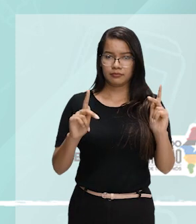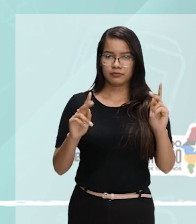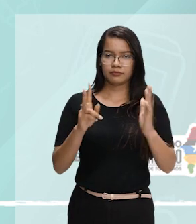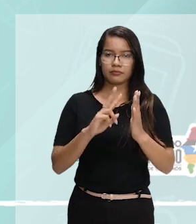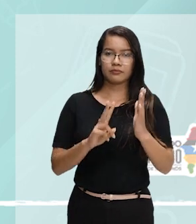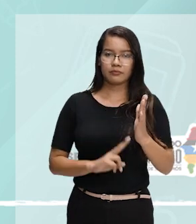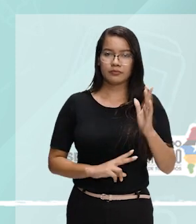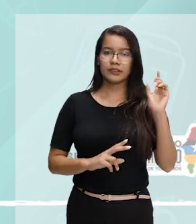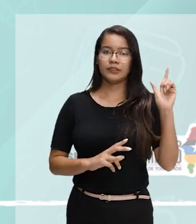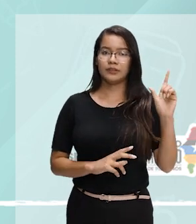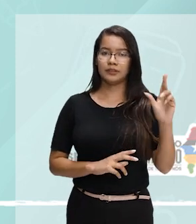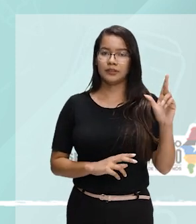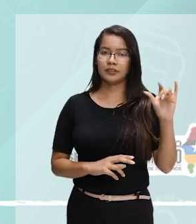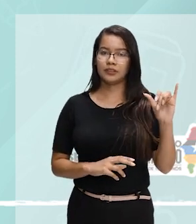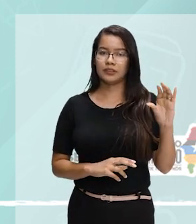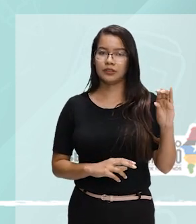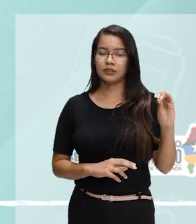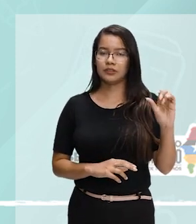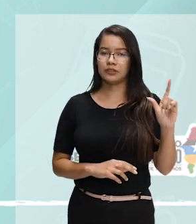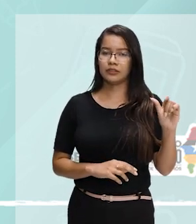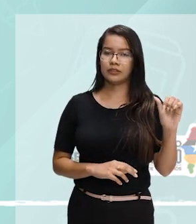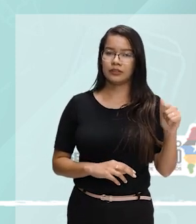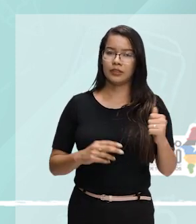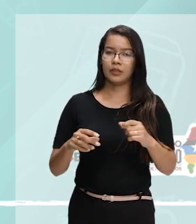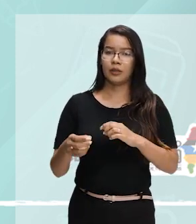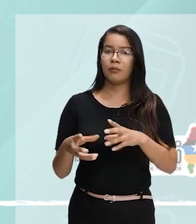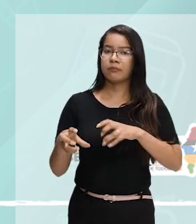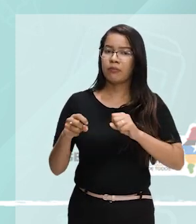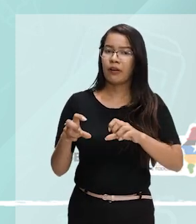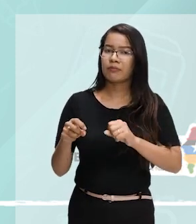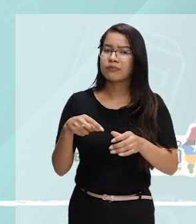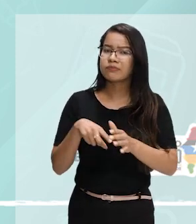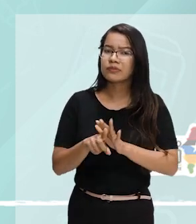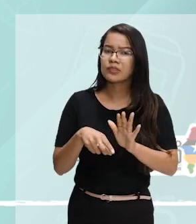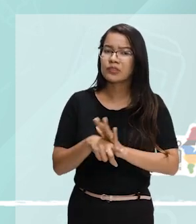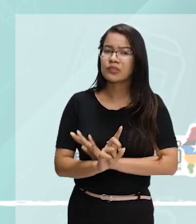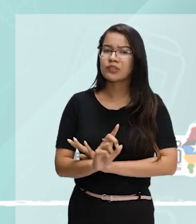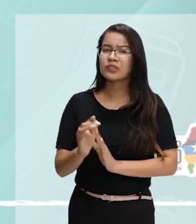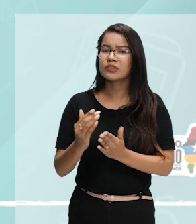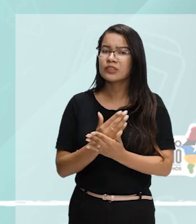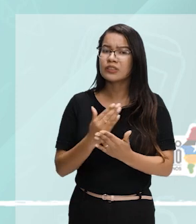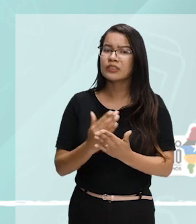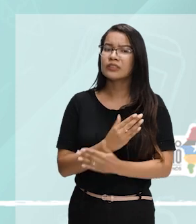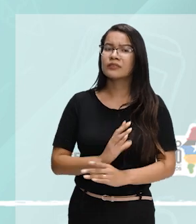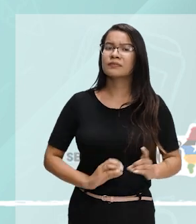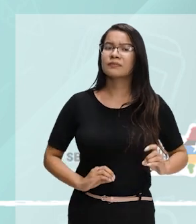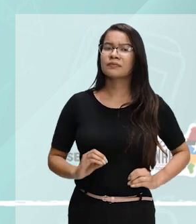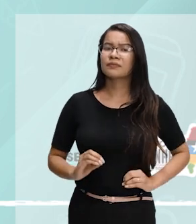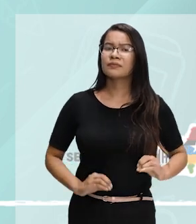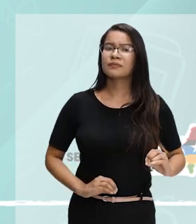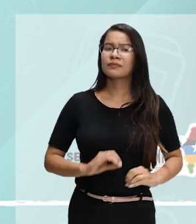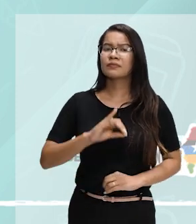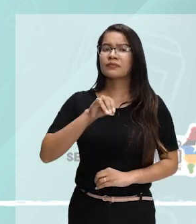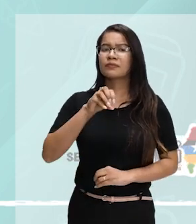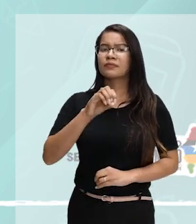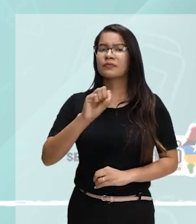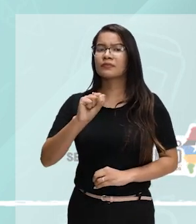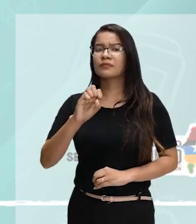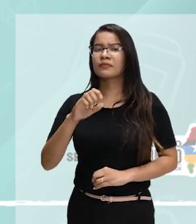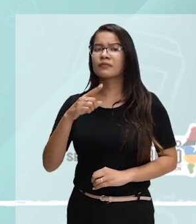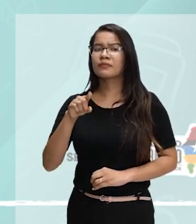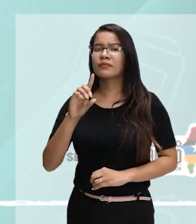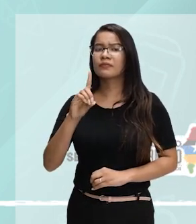Leia Lucila. Procure os livros, as obras de José de Alencar e conheça, tá? Pelo menos os resumos, minha